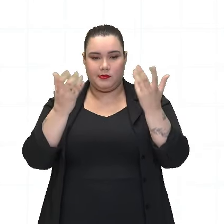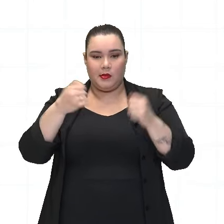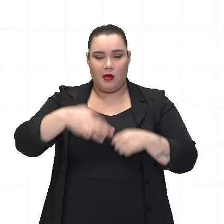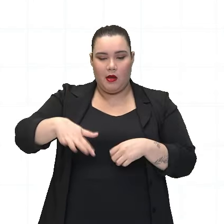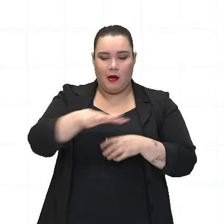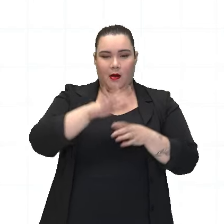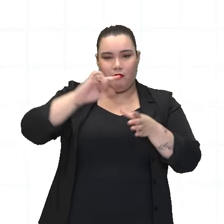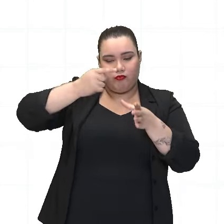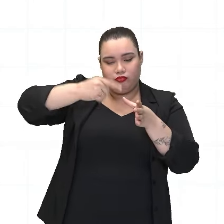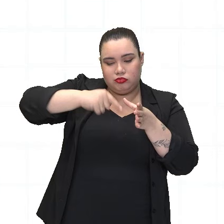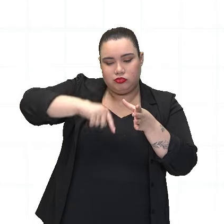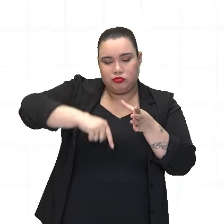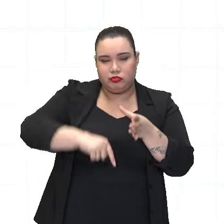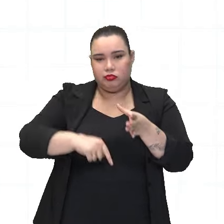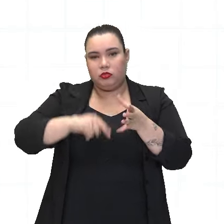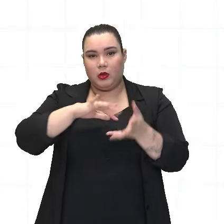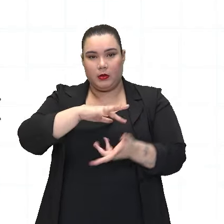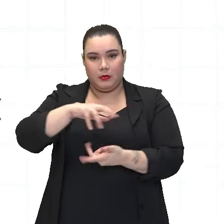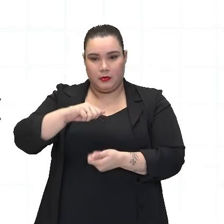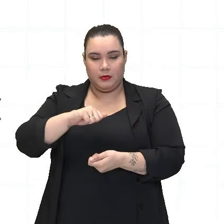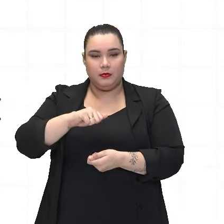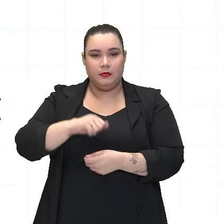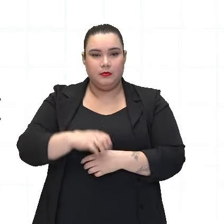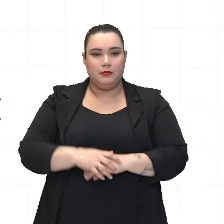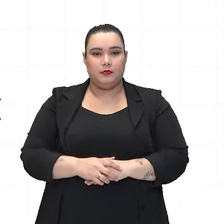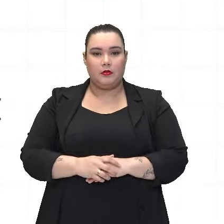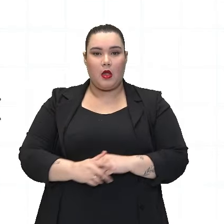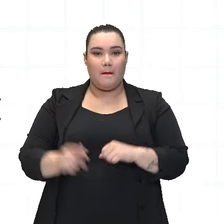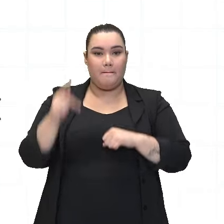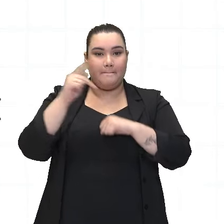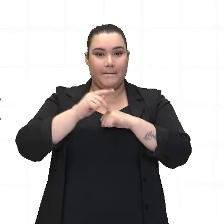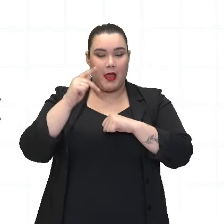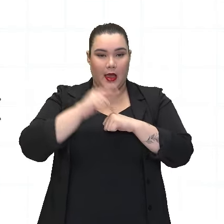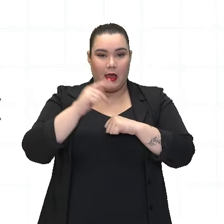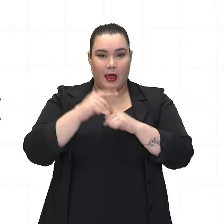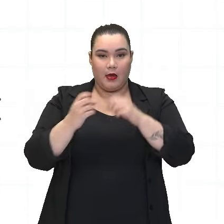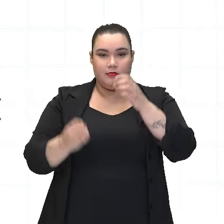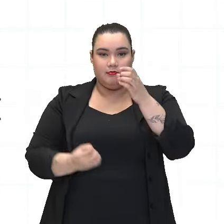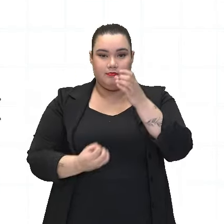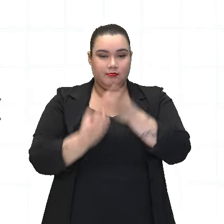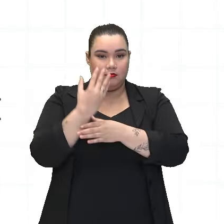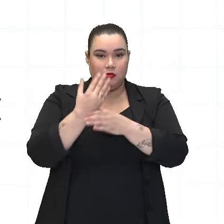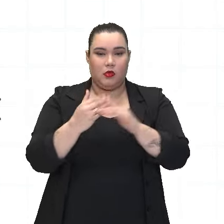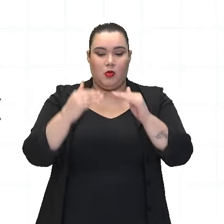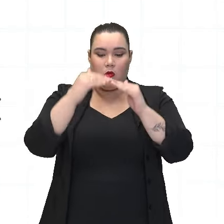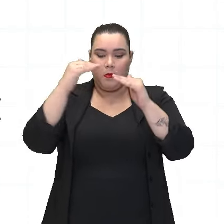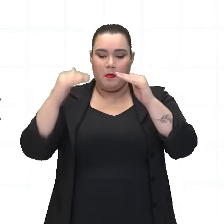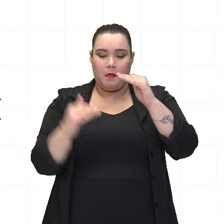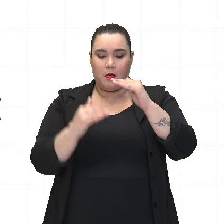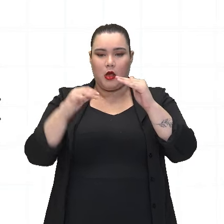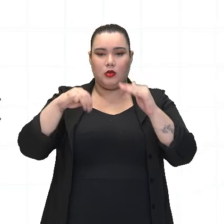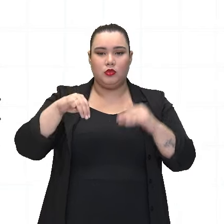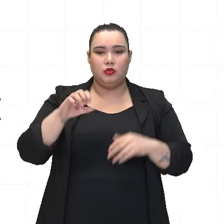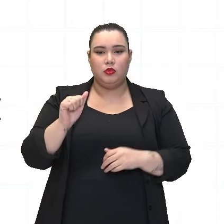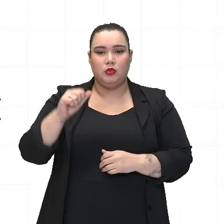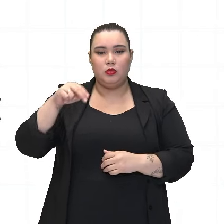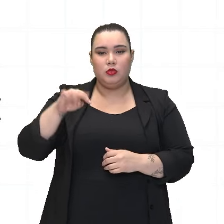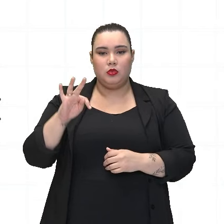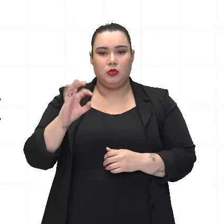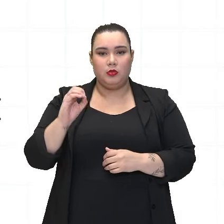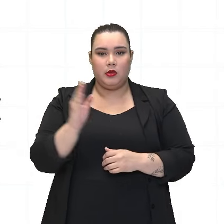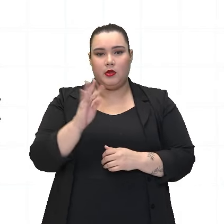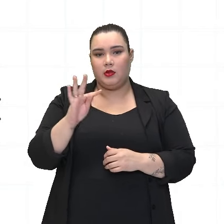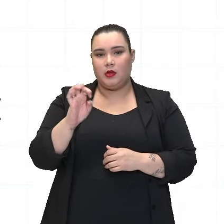regiões muito profundas da Terra. As pedras surgem abaixo do manto terrestre